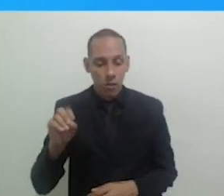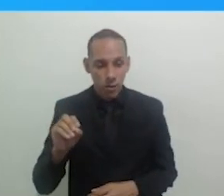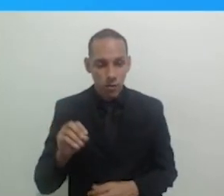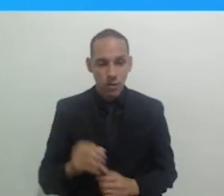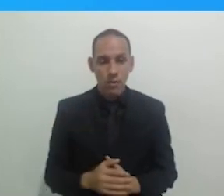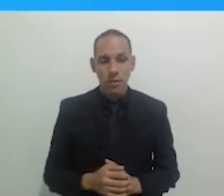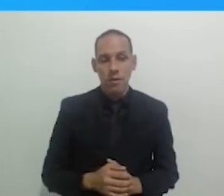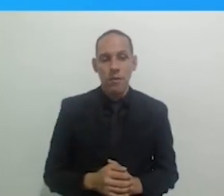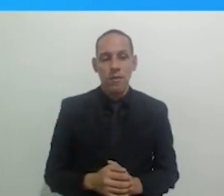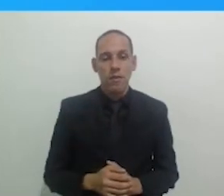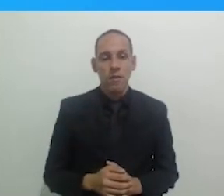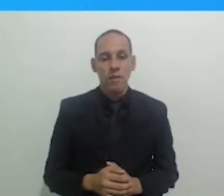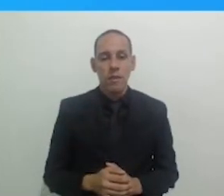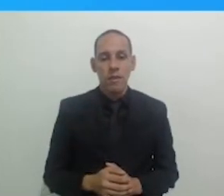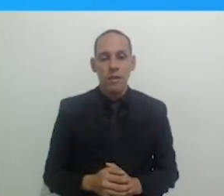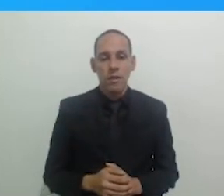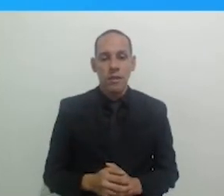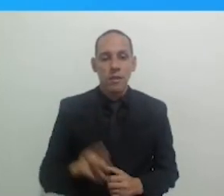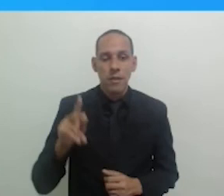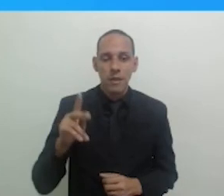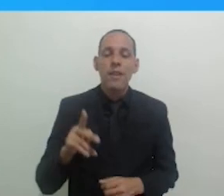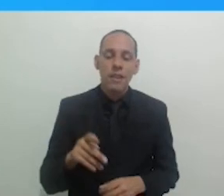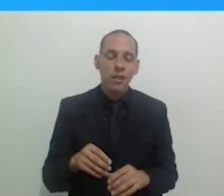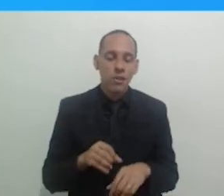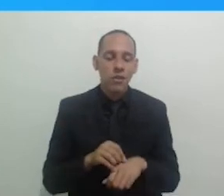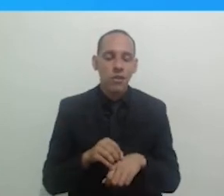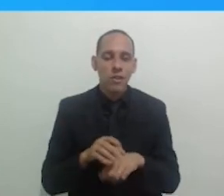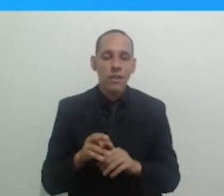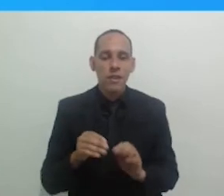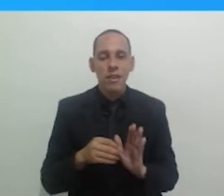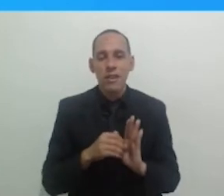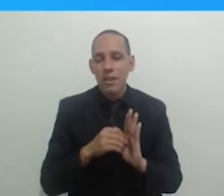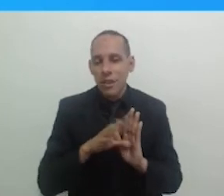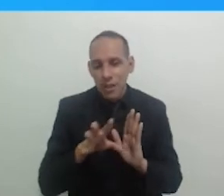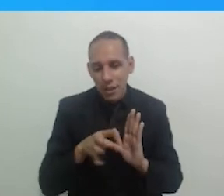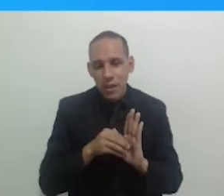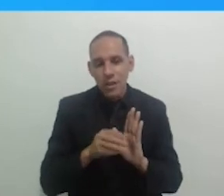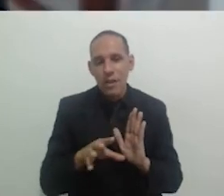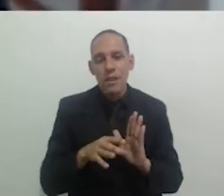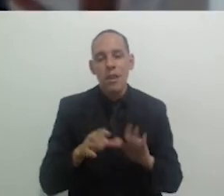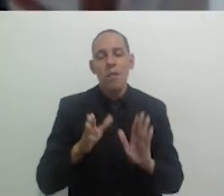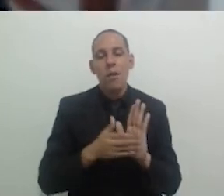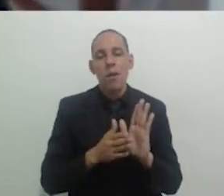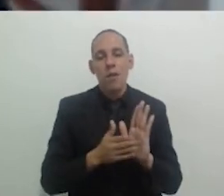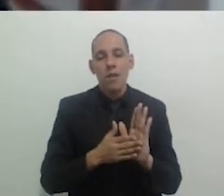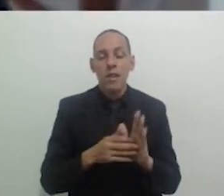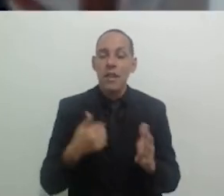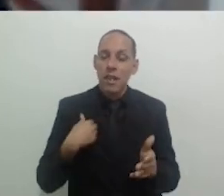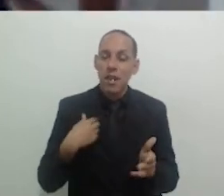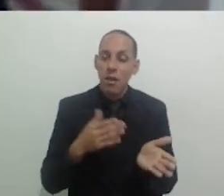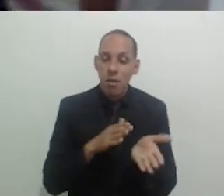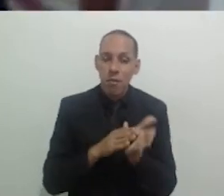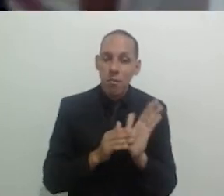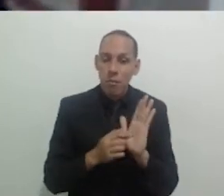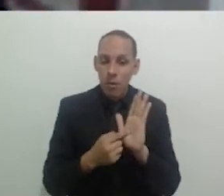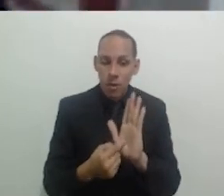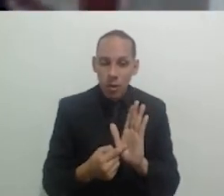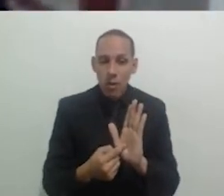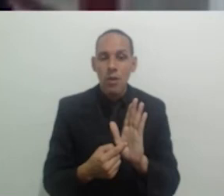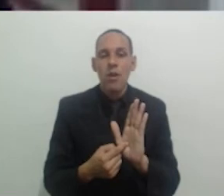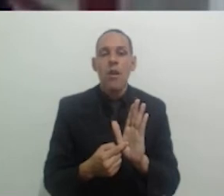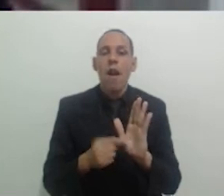Senhor presidente, eu propus um voto aí de congratulações pela promoção do